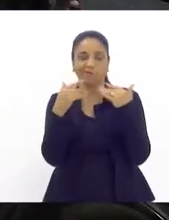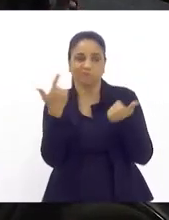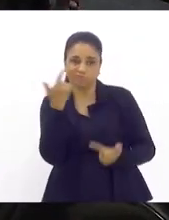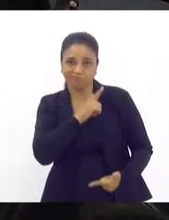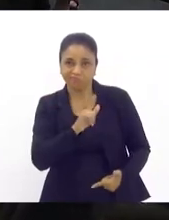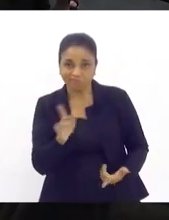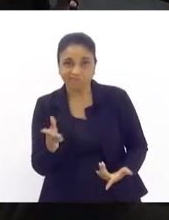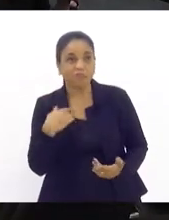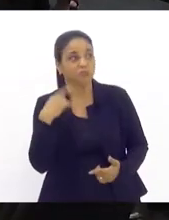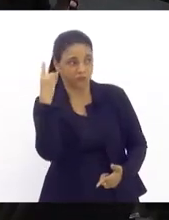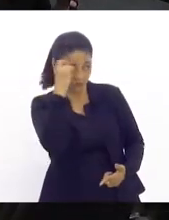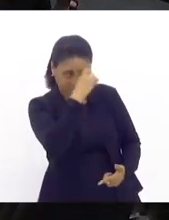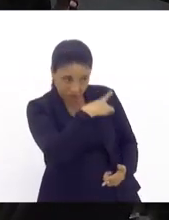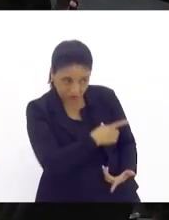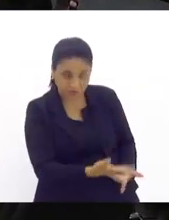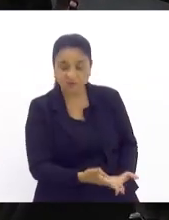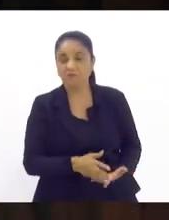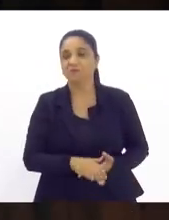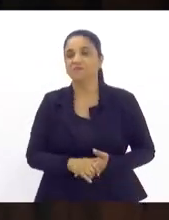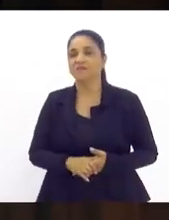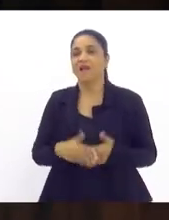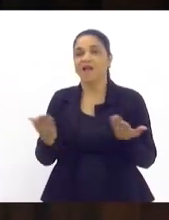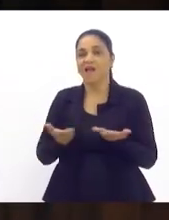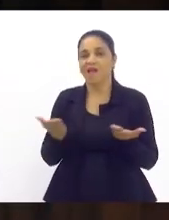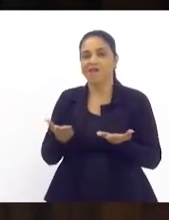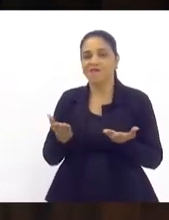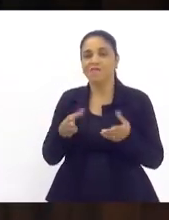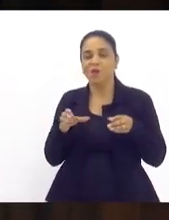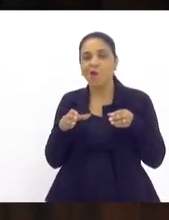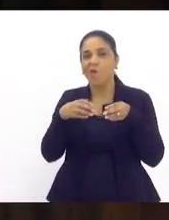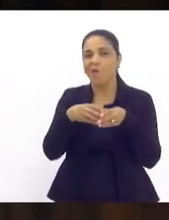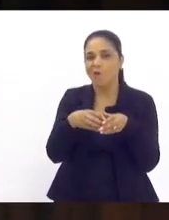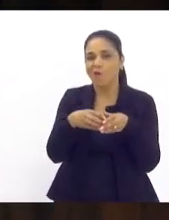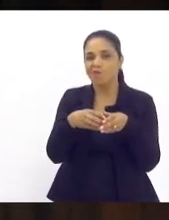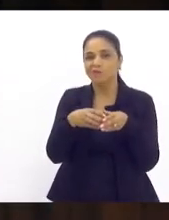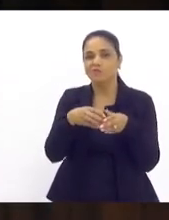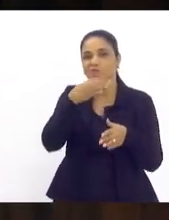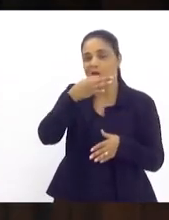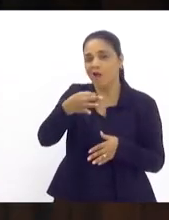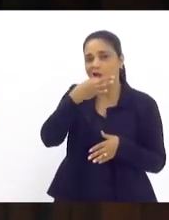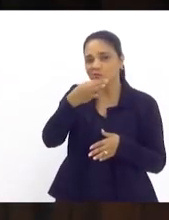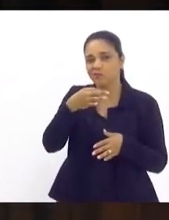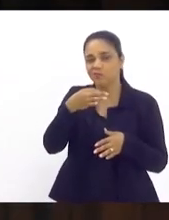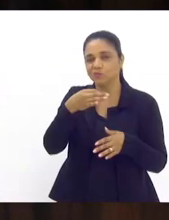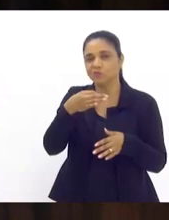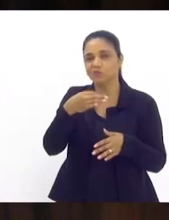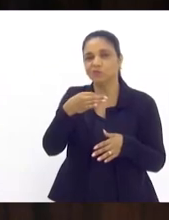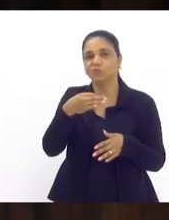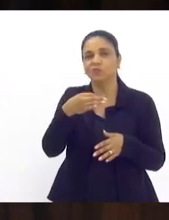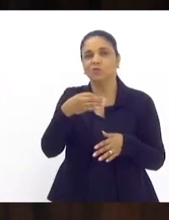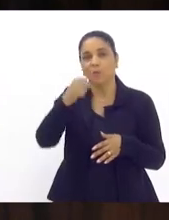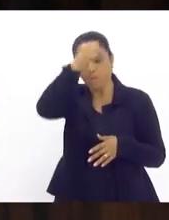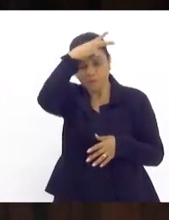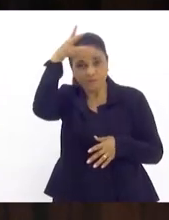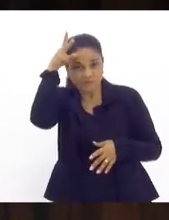hein? Vamos lá, hein? Agora pela Comissão de Assuntos Municipais.